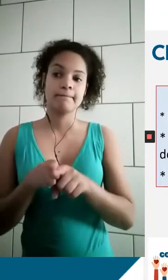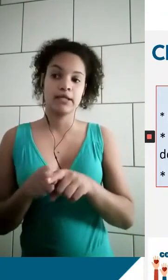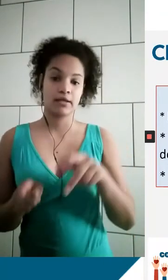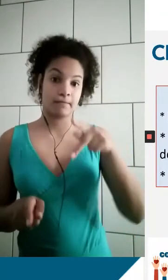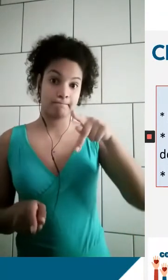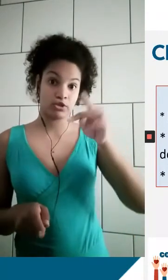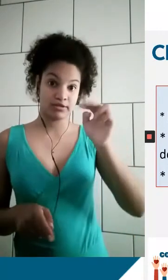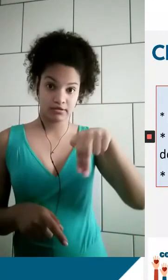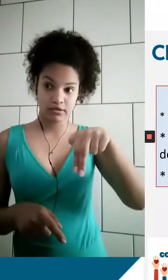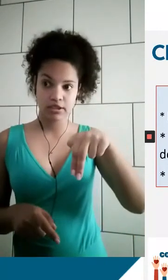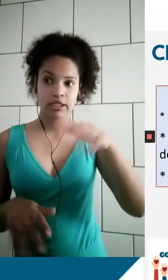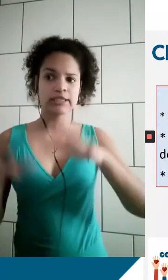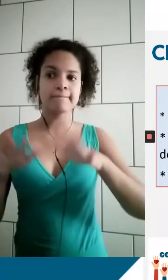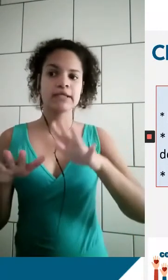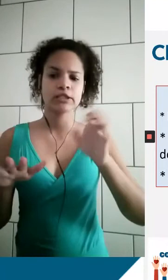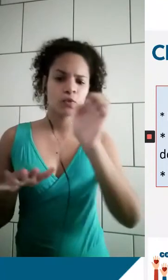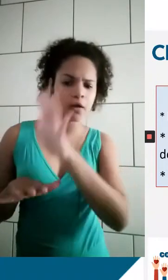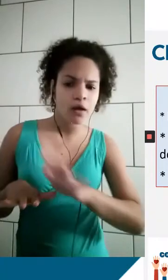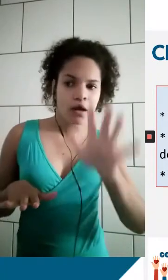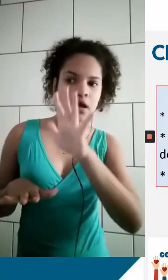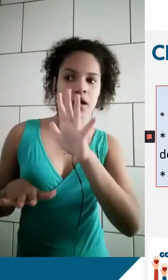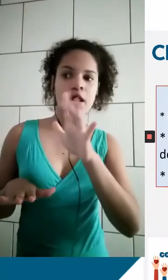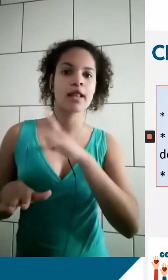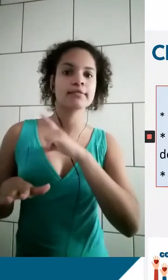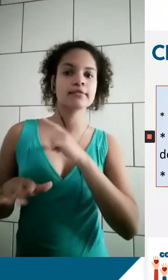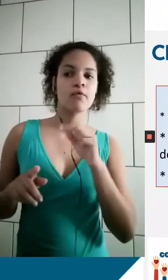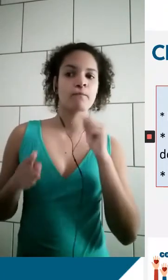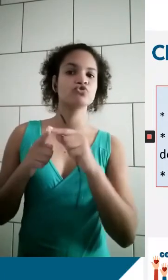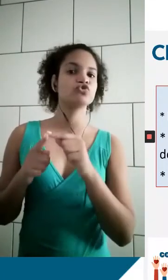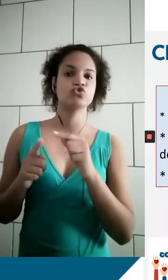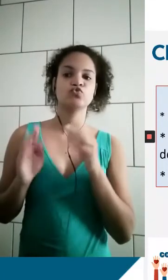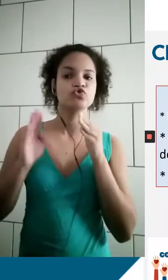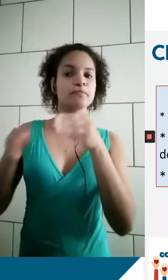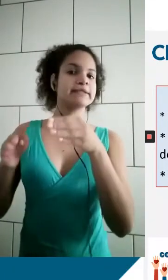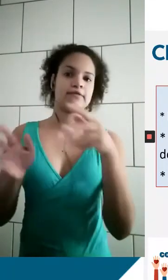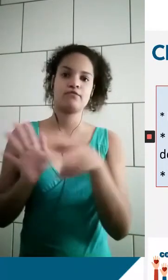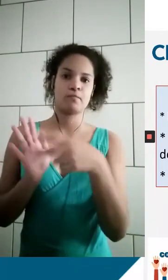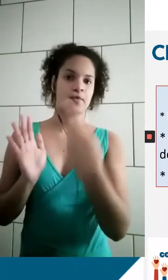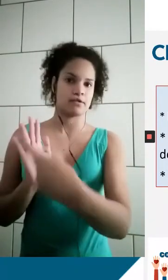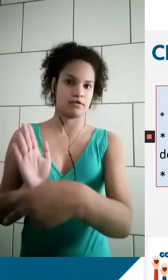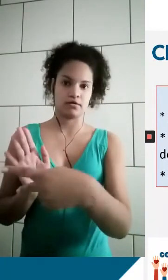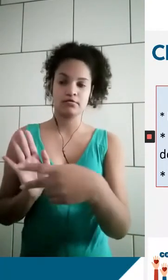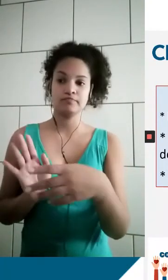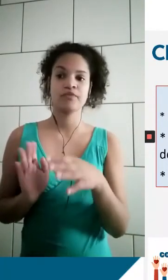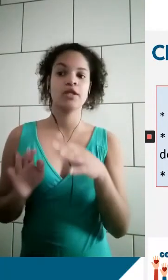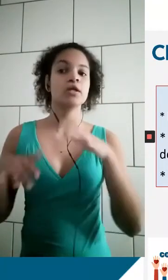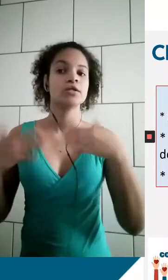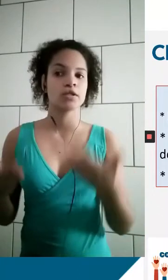E a forma da proteína, dependendo do formato da proteína, ela vai ter uma função específica.